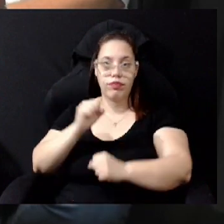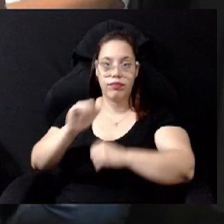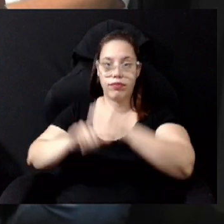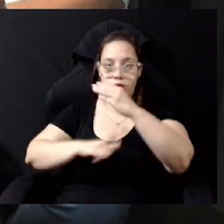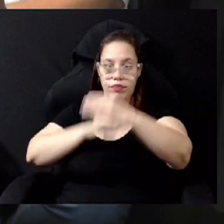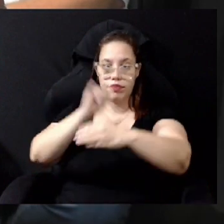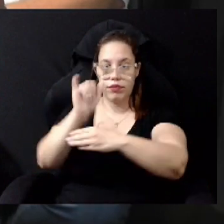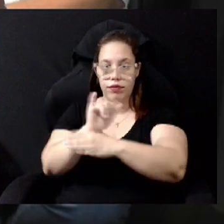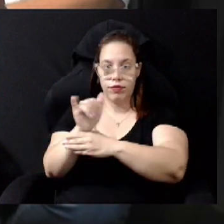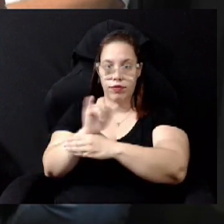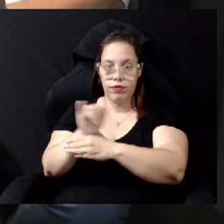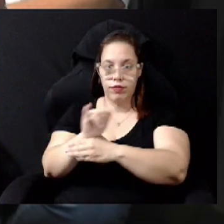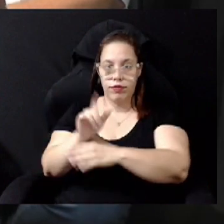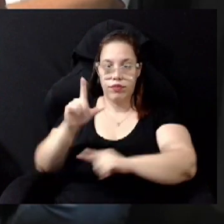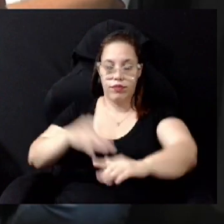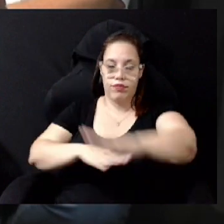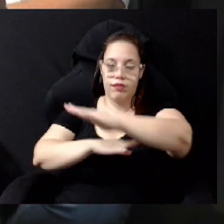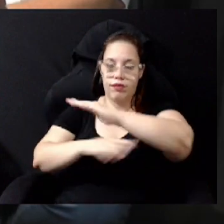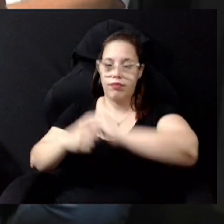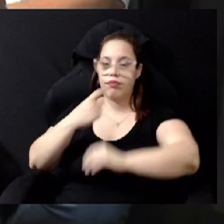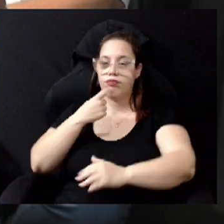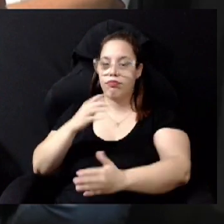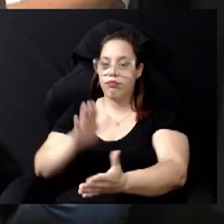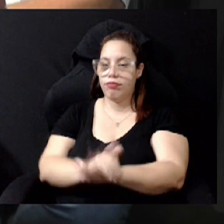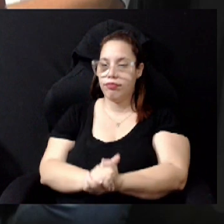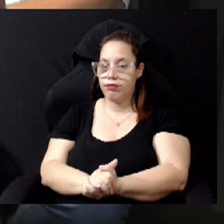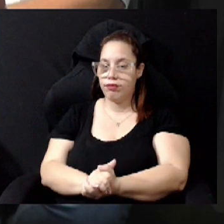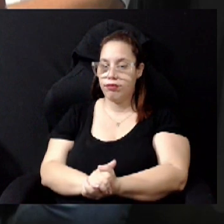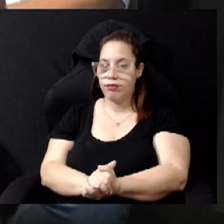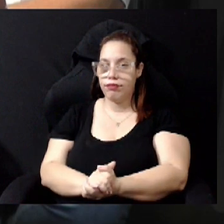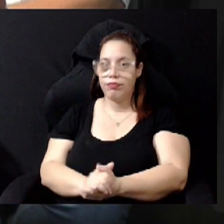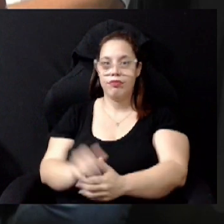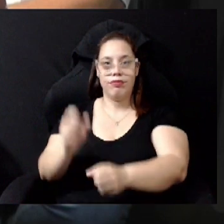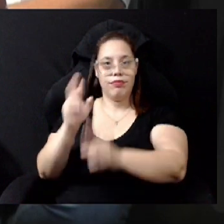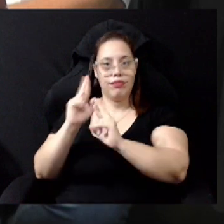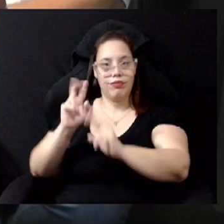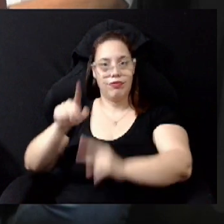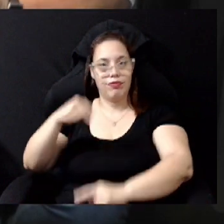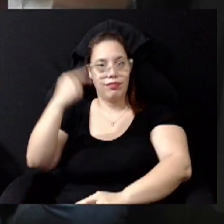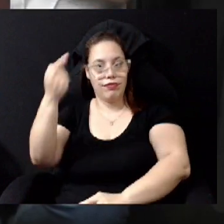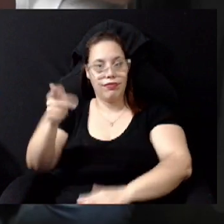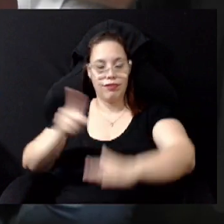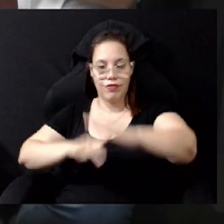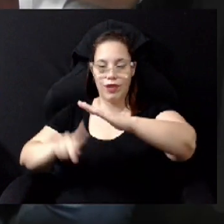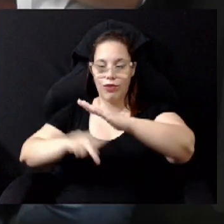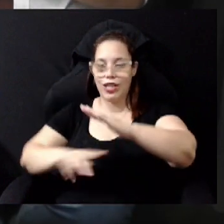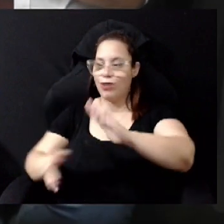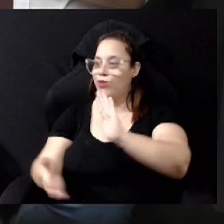youtube.com/TV Câmara Campinas. Eu te espero até um próximo Na Casa do Povo.